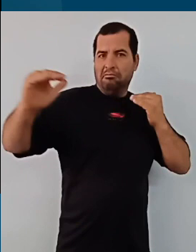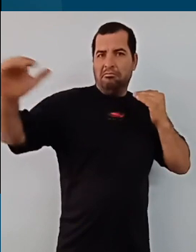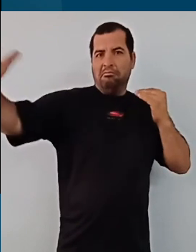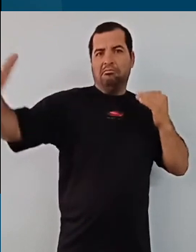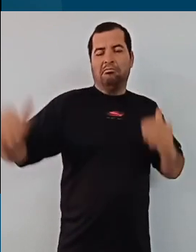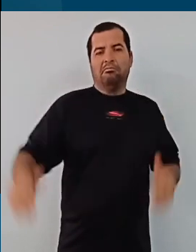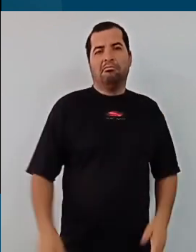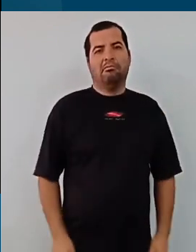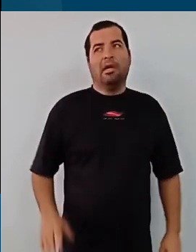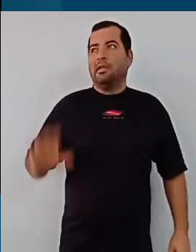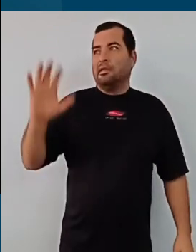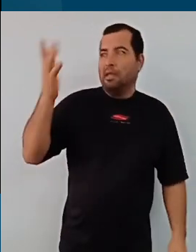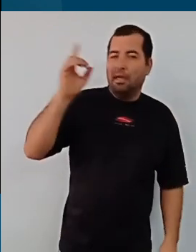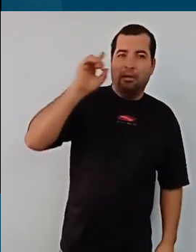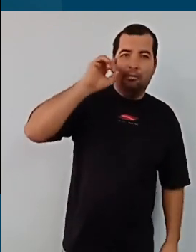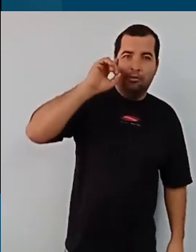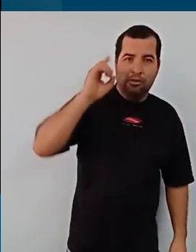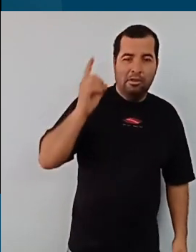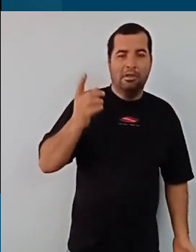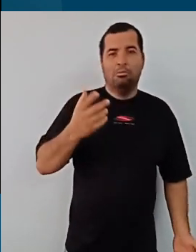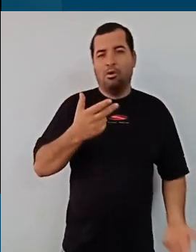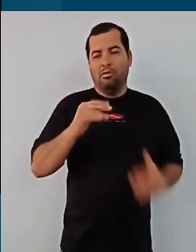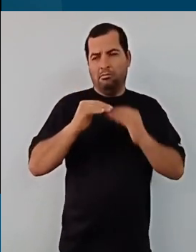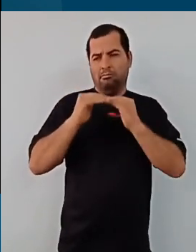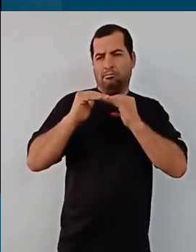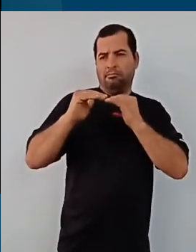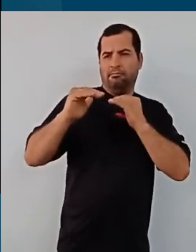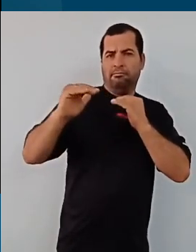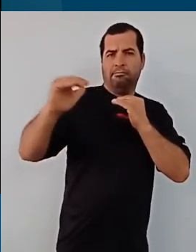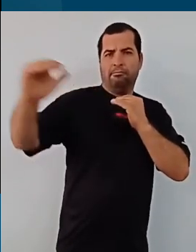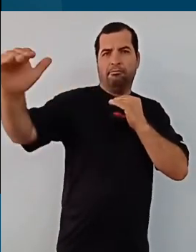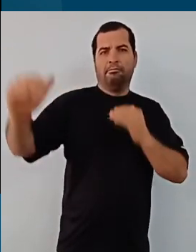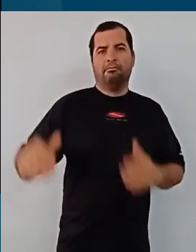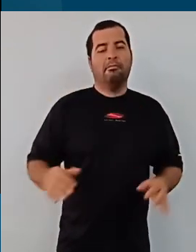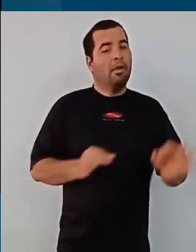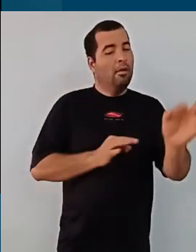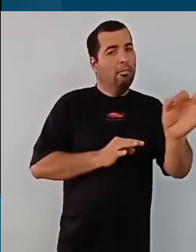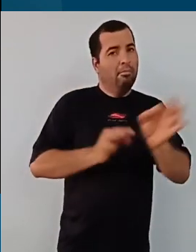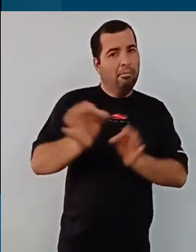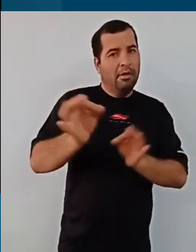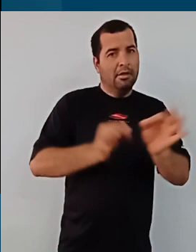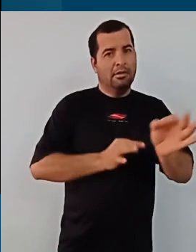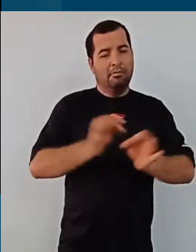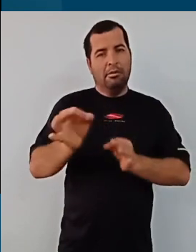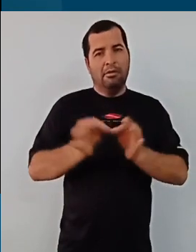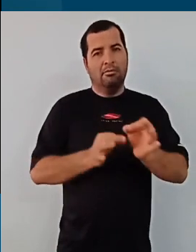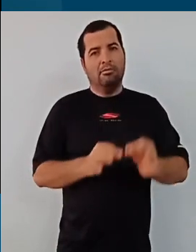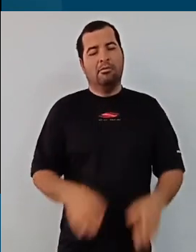dias são processos lineares, o planejamento é o que